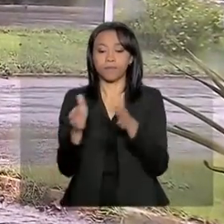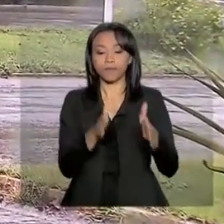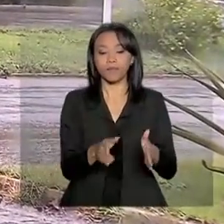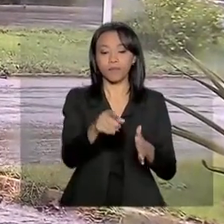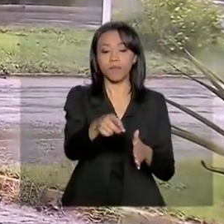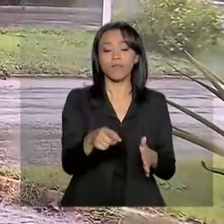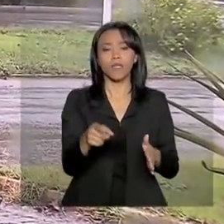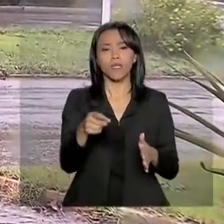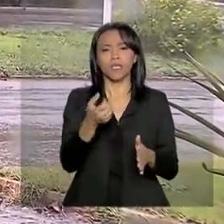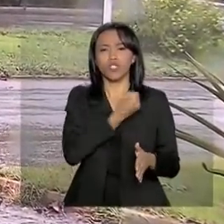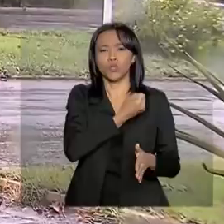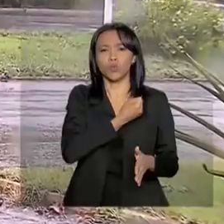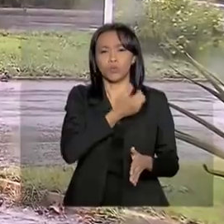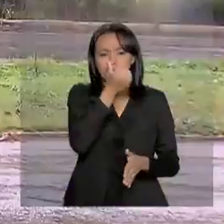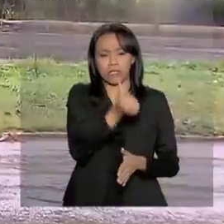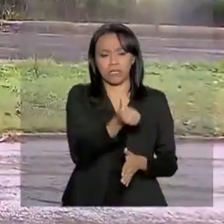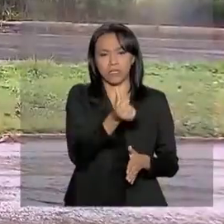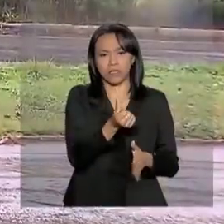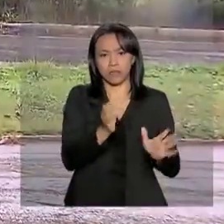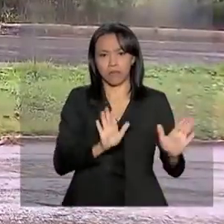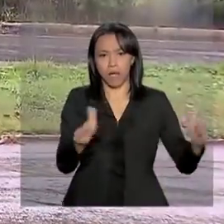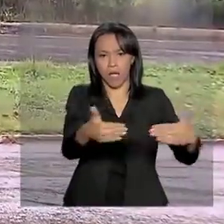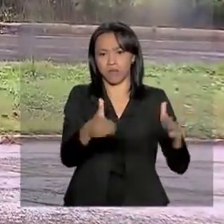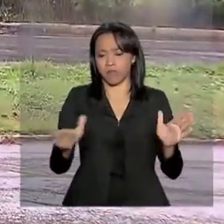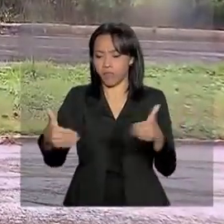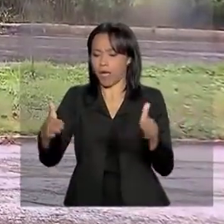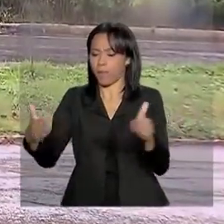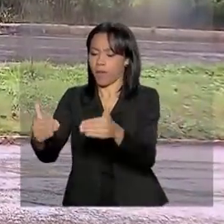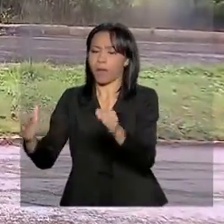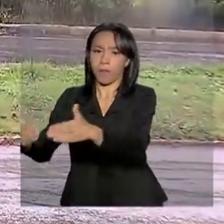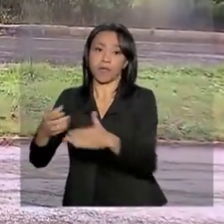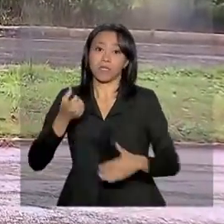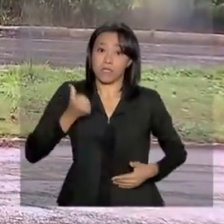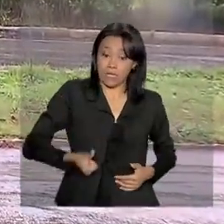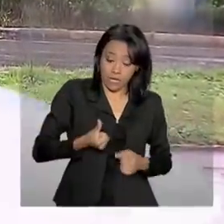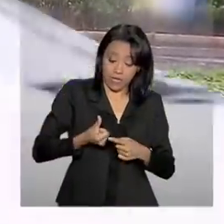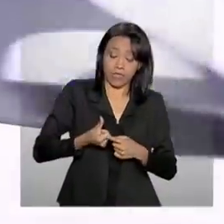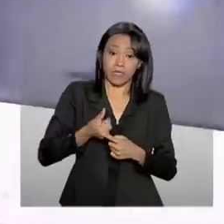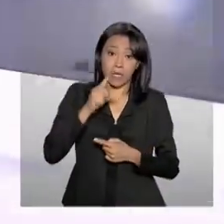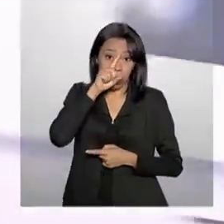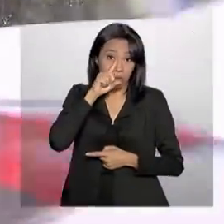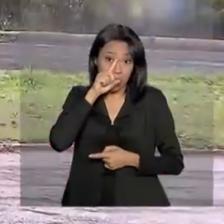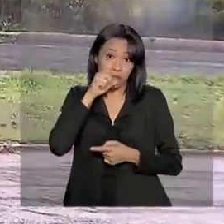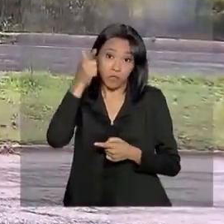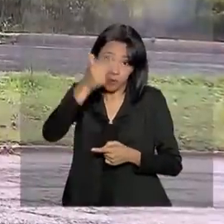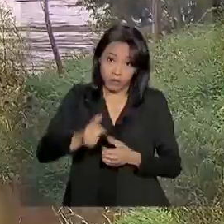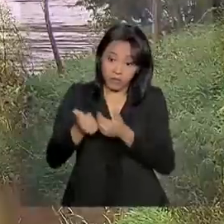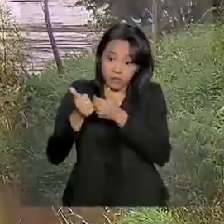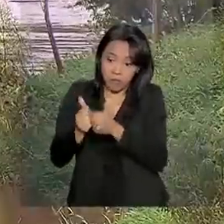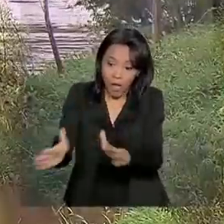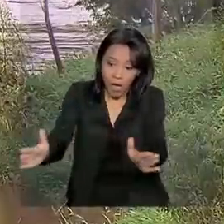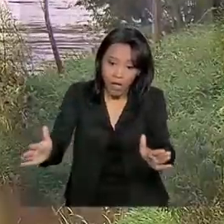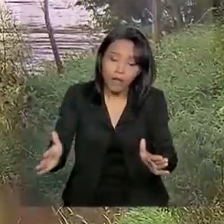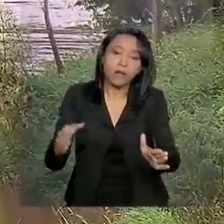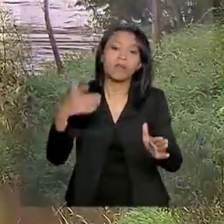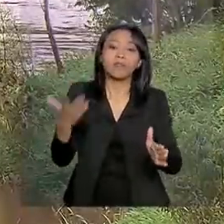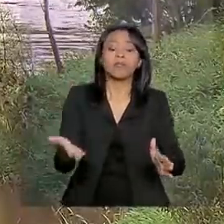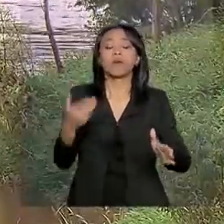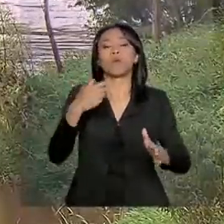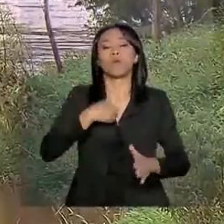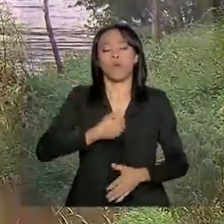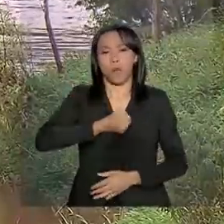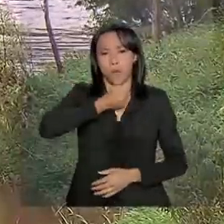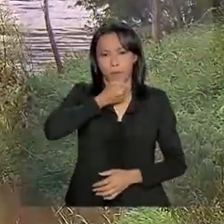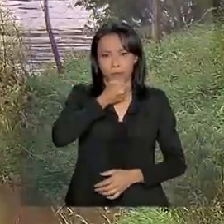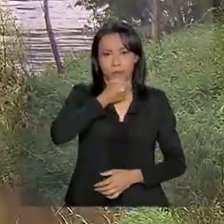número 6, que corria risco de vazar e atingir mais uma vez a cidade de Brumadinho, o porta-voz do Corpo de